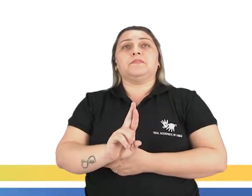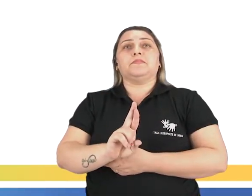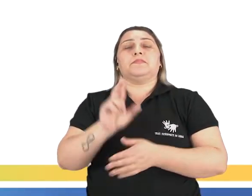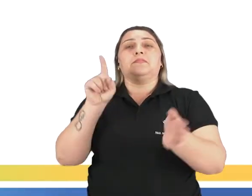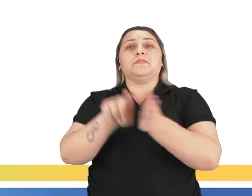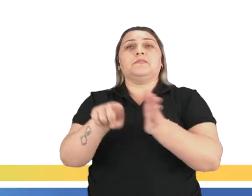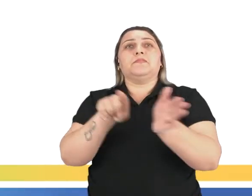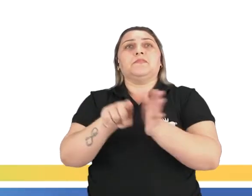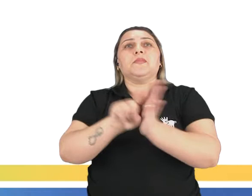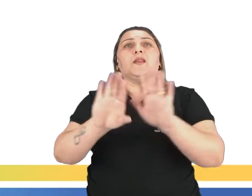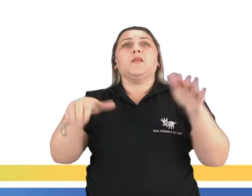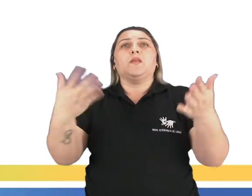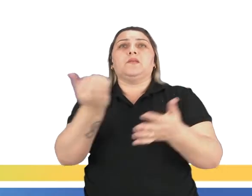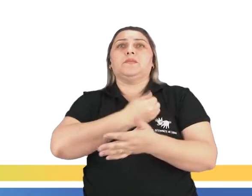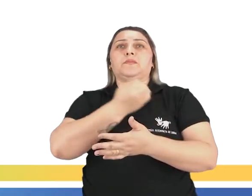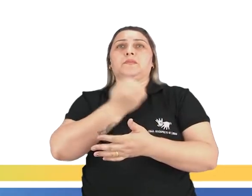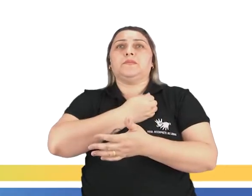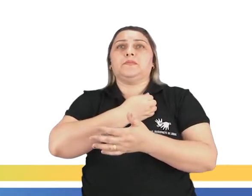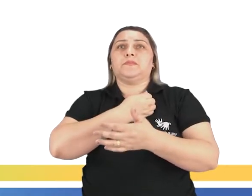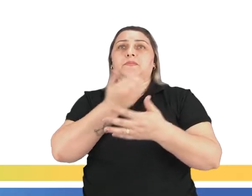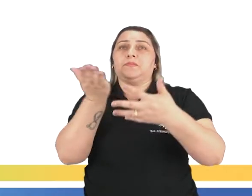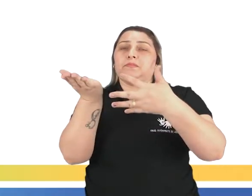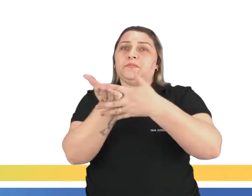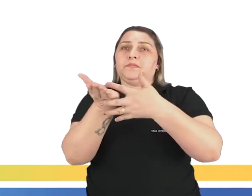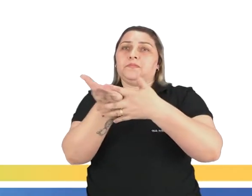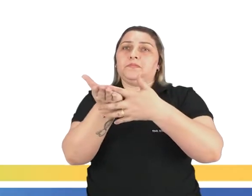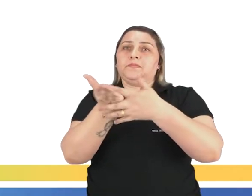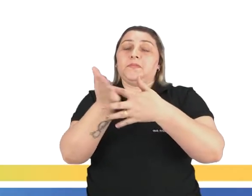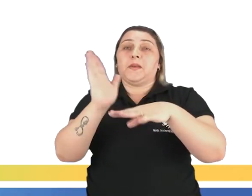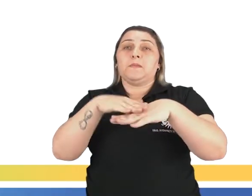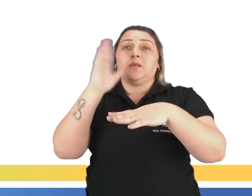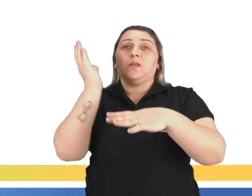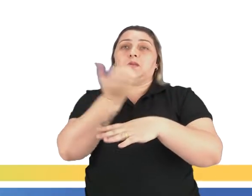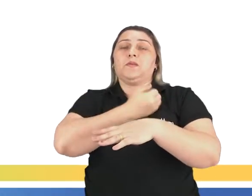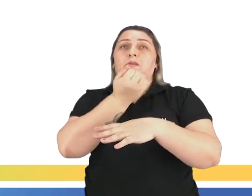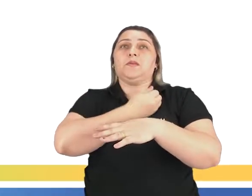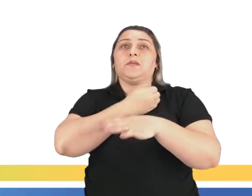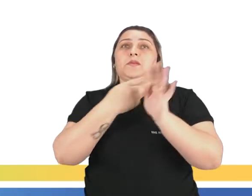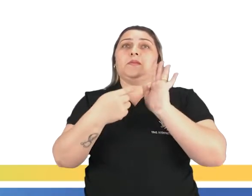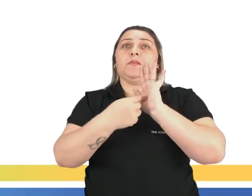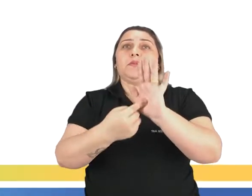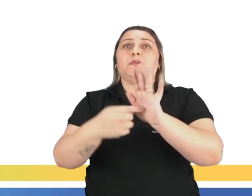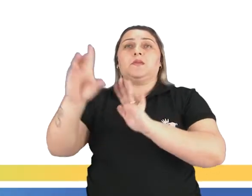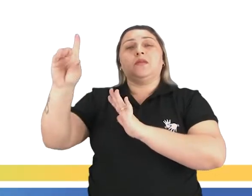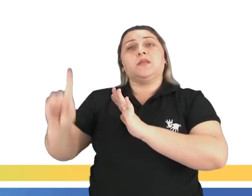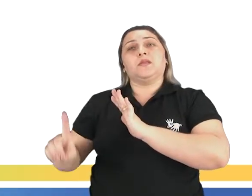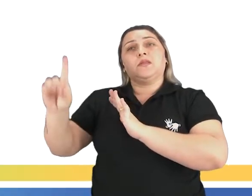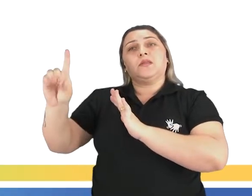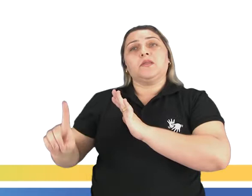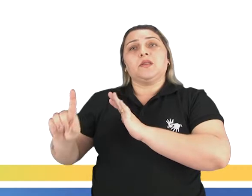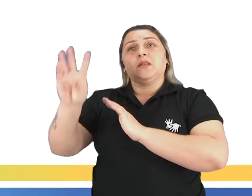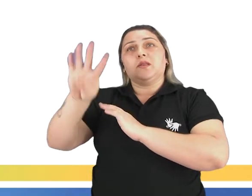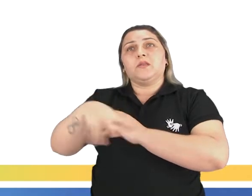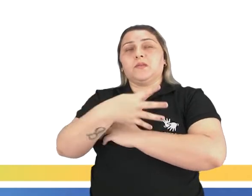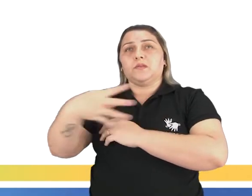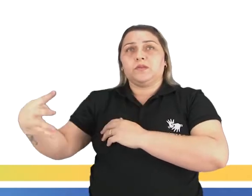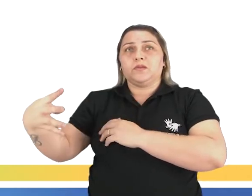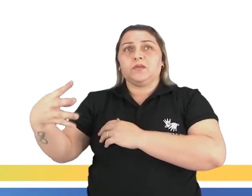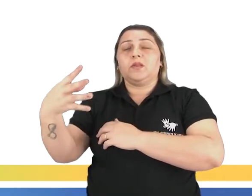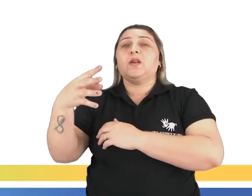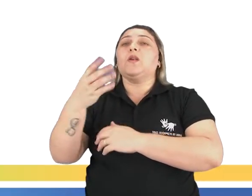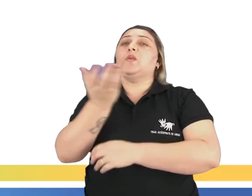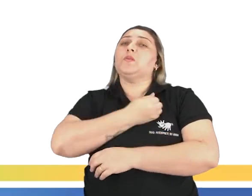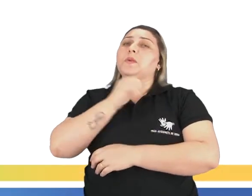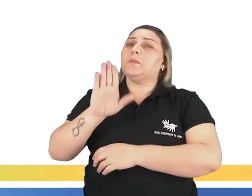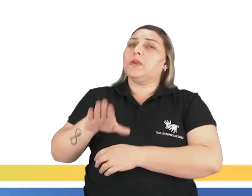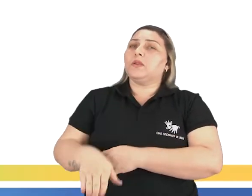questões. Qual o número, né? Qual o maior número que aparece ao lado direito do quadro e o